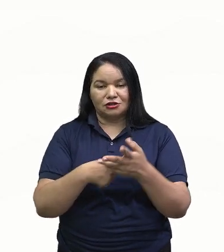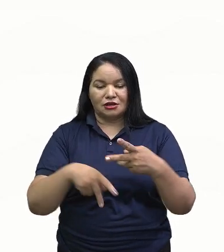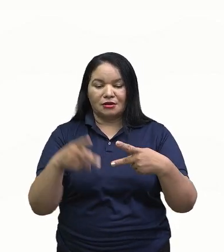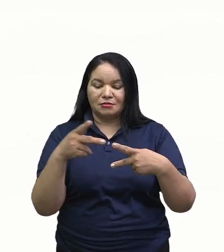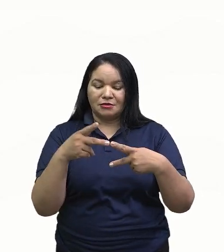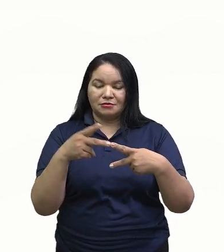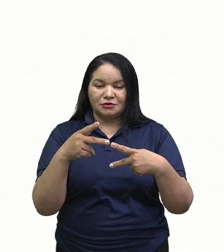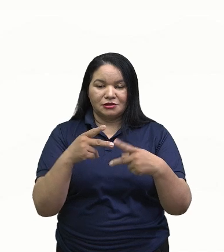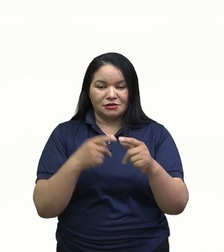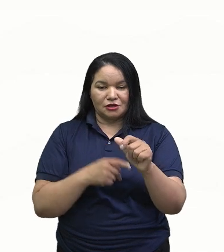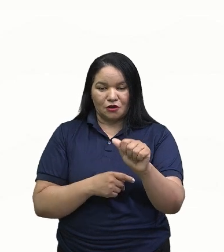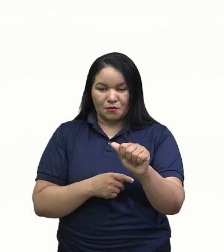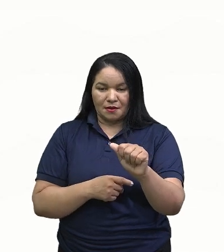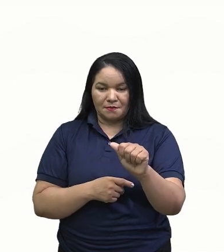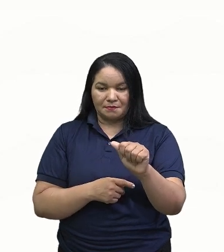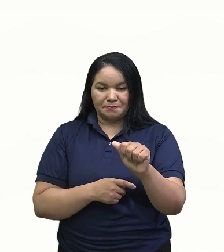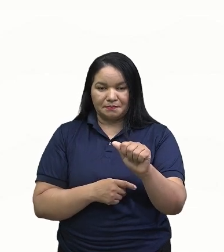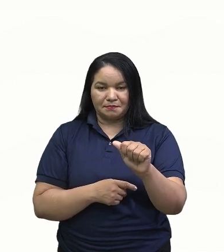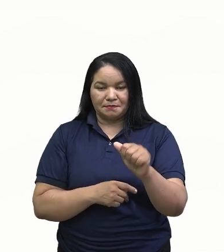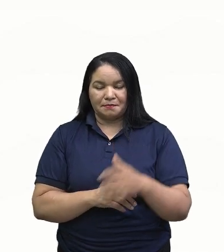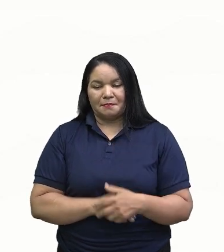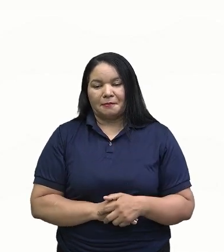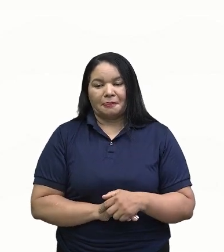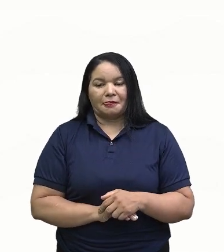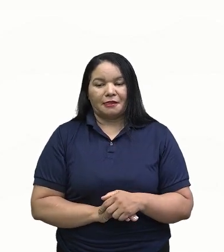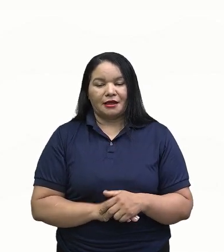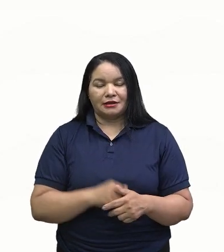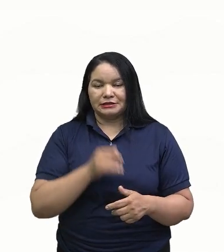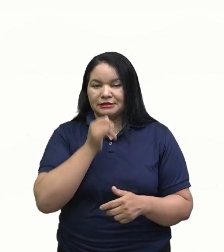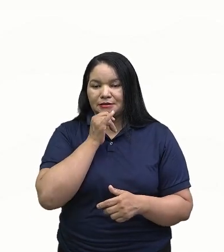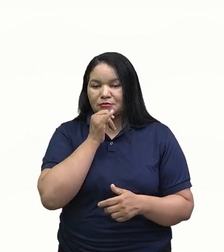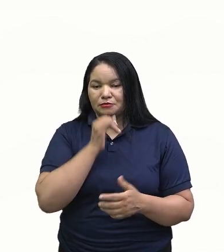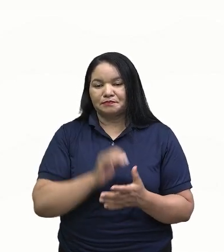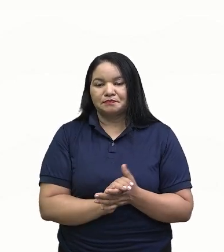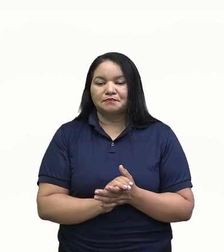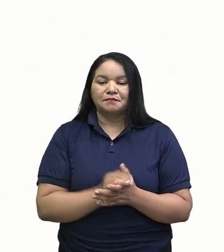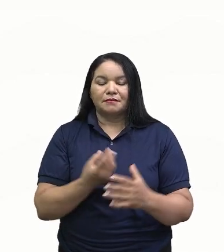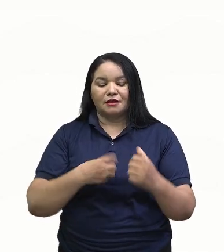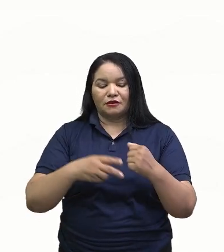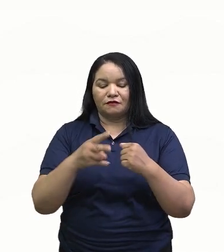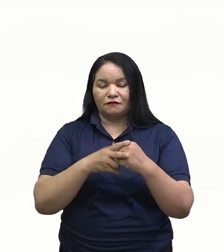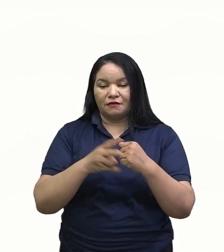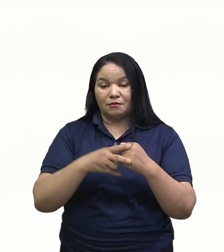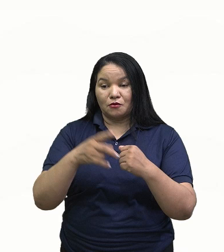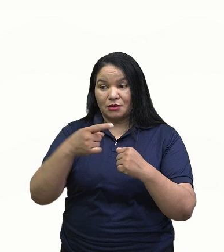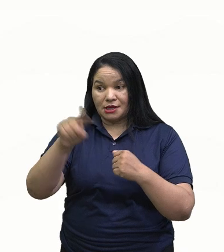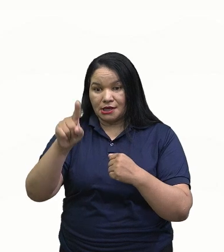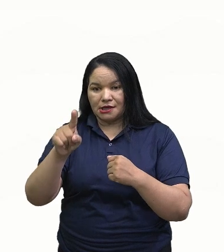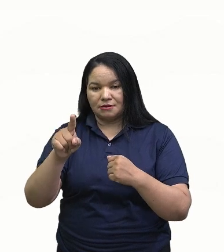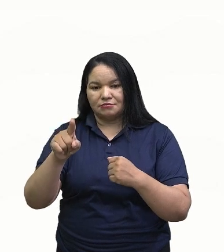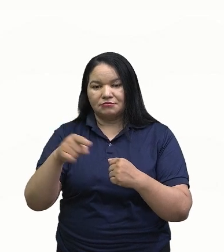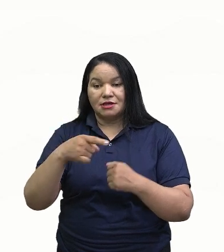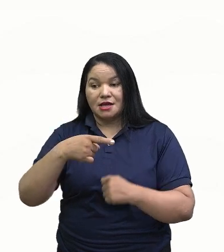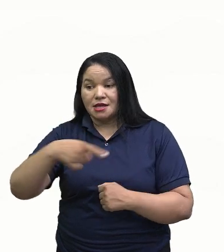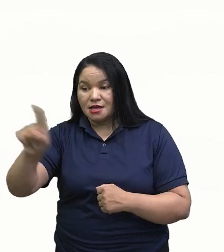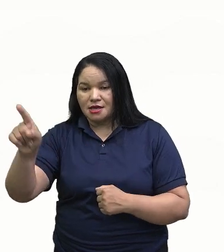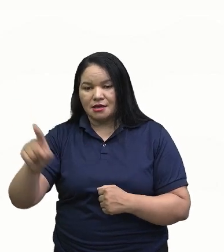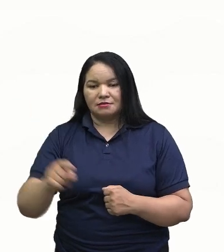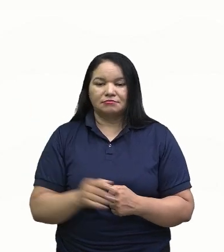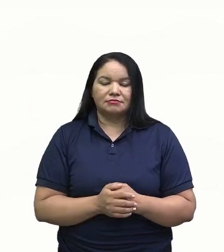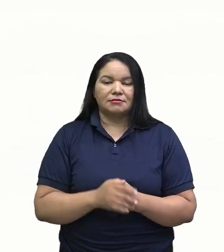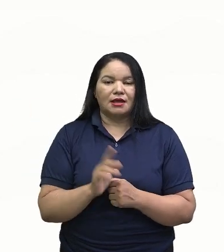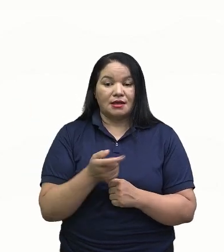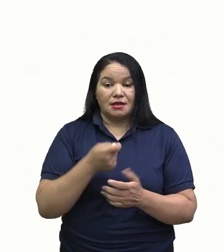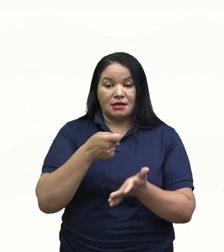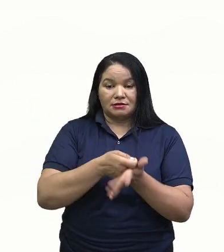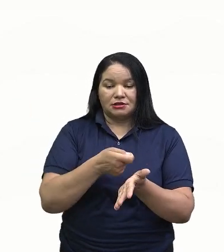a. Então, por exemplo, nós temos o verbo ir. O verbo ir, ele exige a preposição a. Por